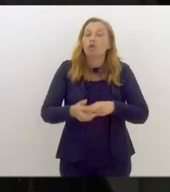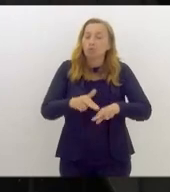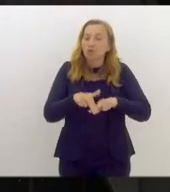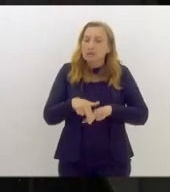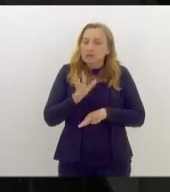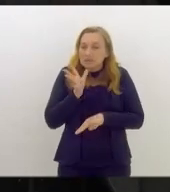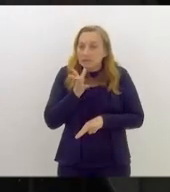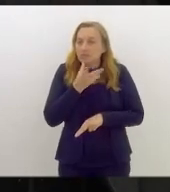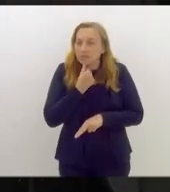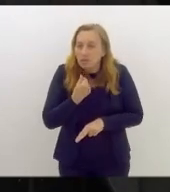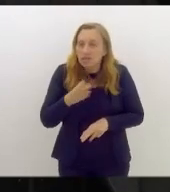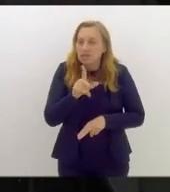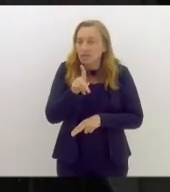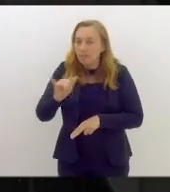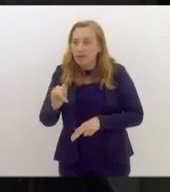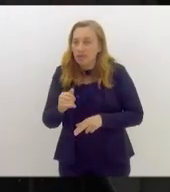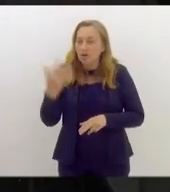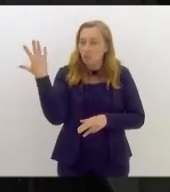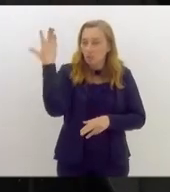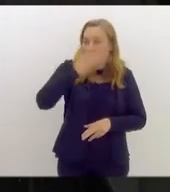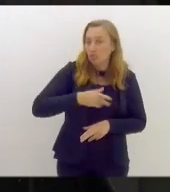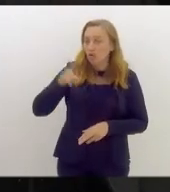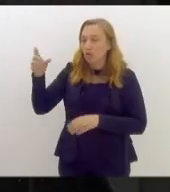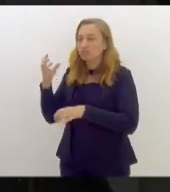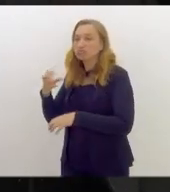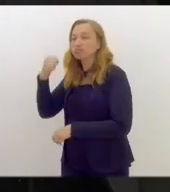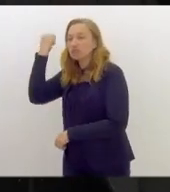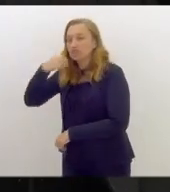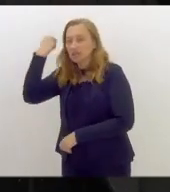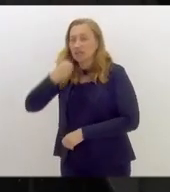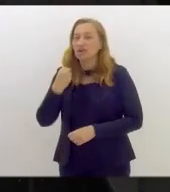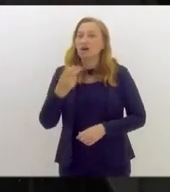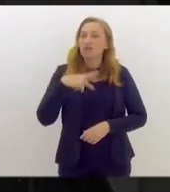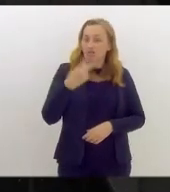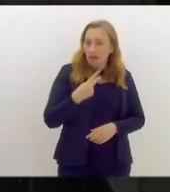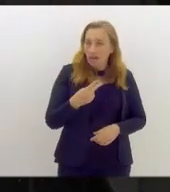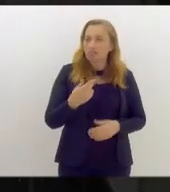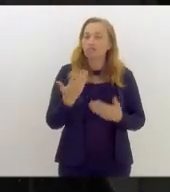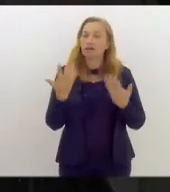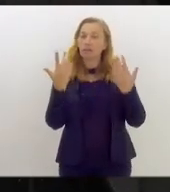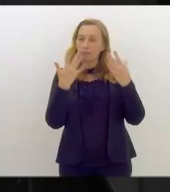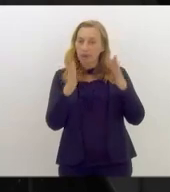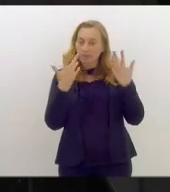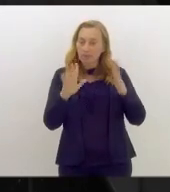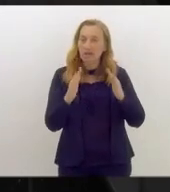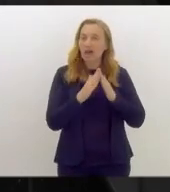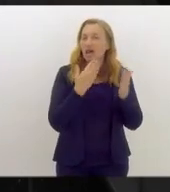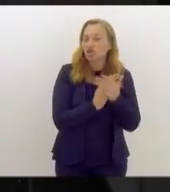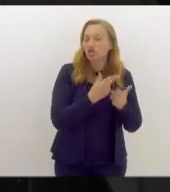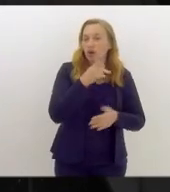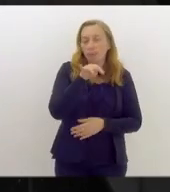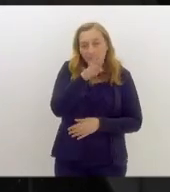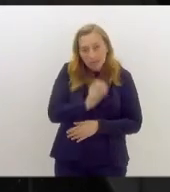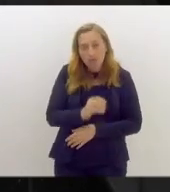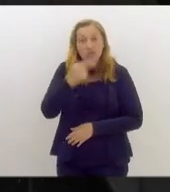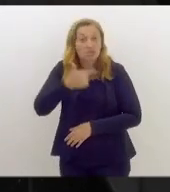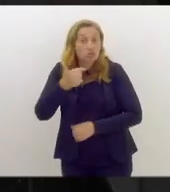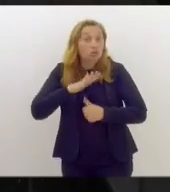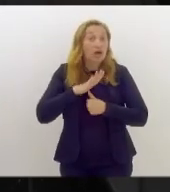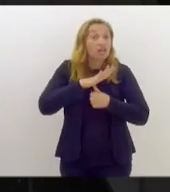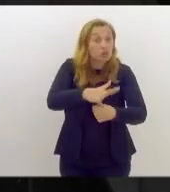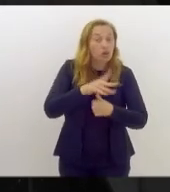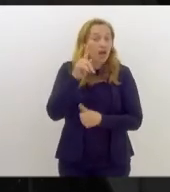provou a CPI da covid no senado portanto faça que essa manifestação para saudar o Pedro II saudar reitora